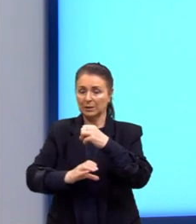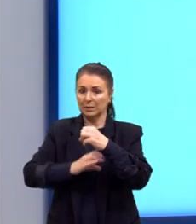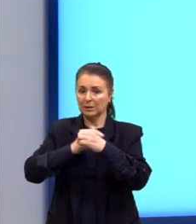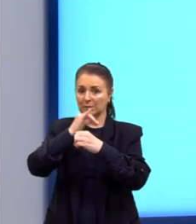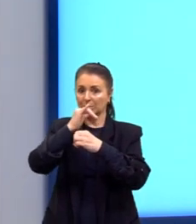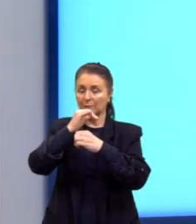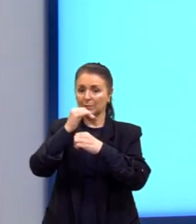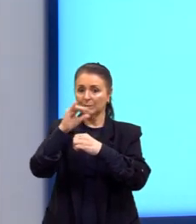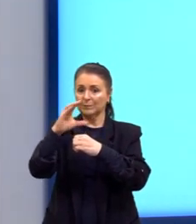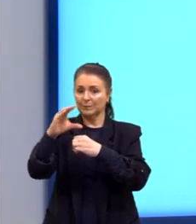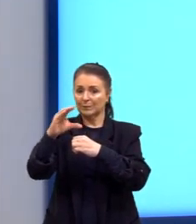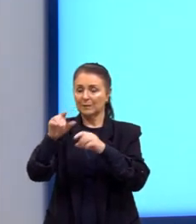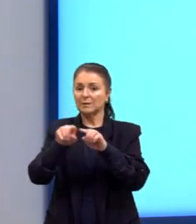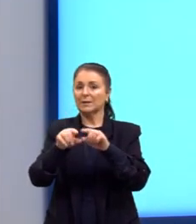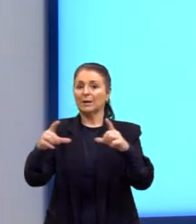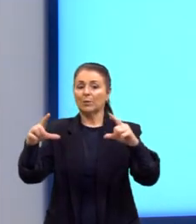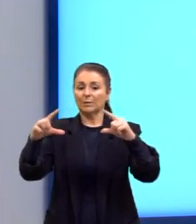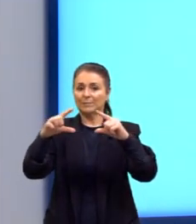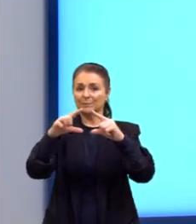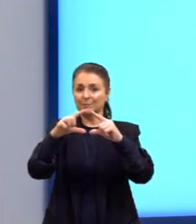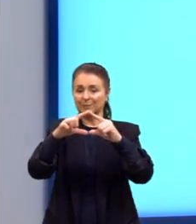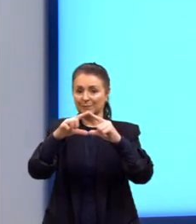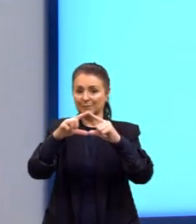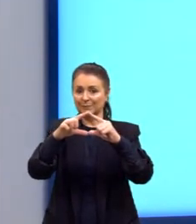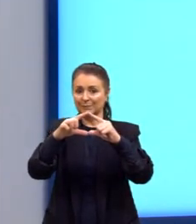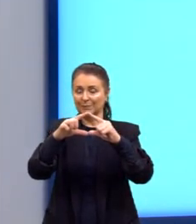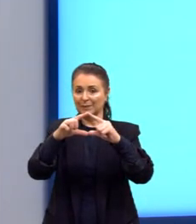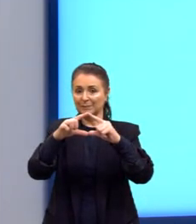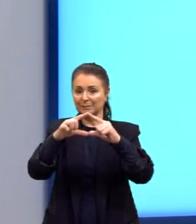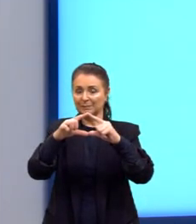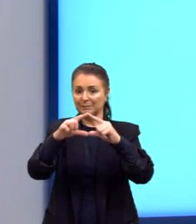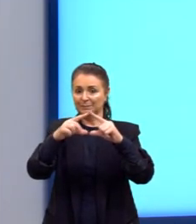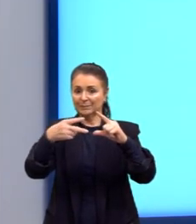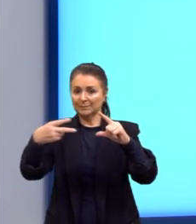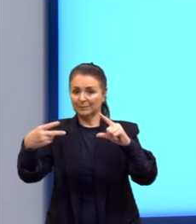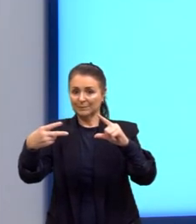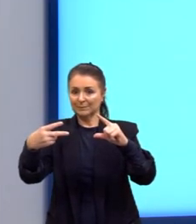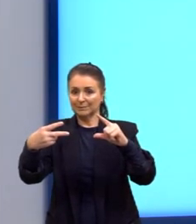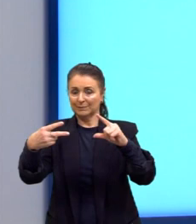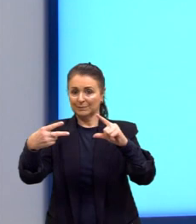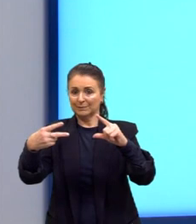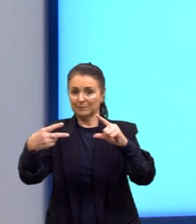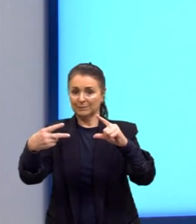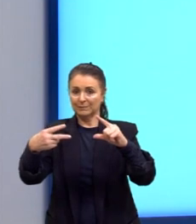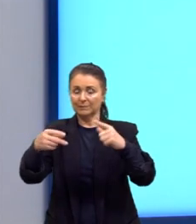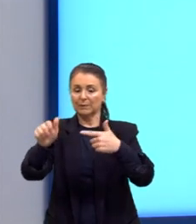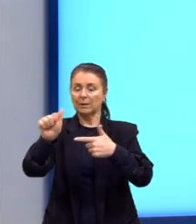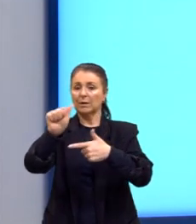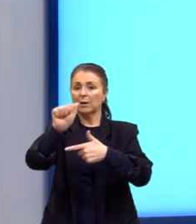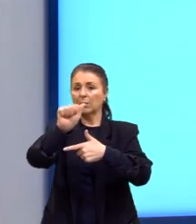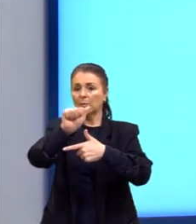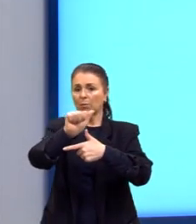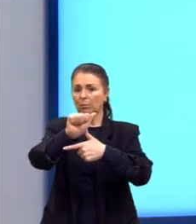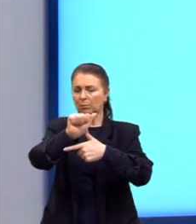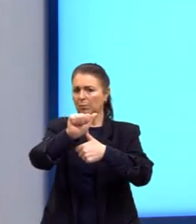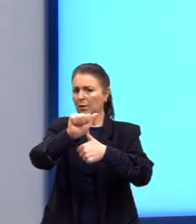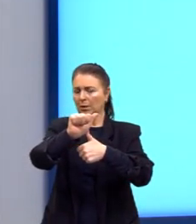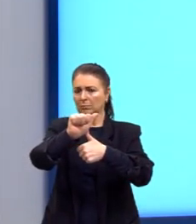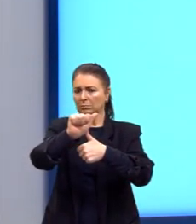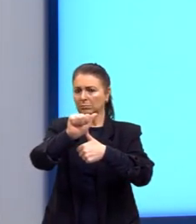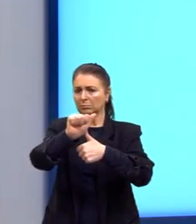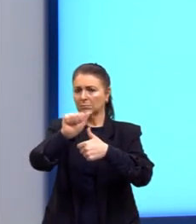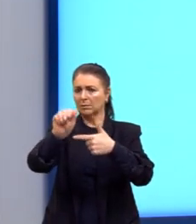significa que ela é insaturada então a alternativa d a alternativa a já cai por si